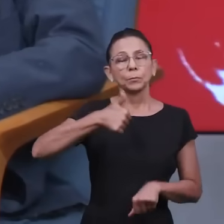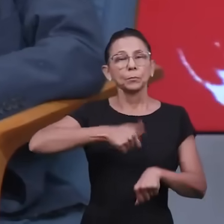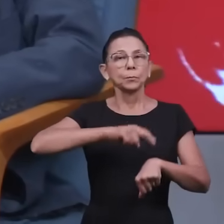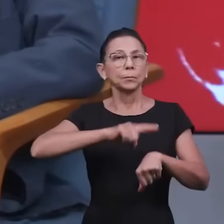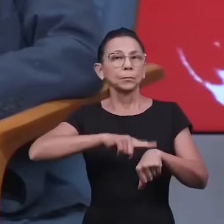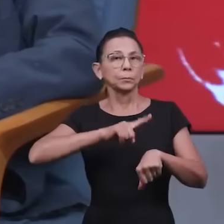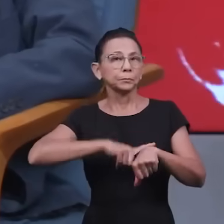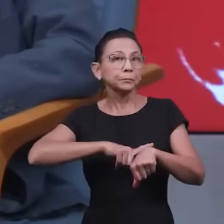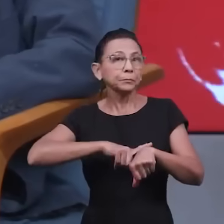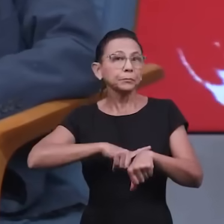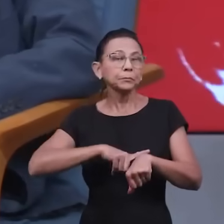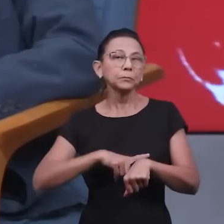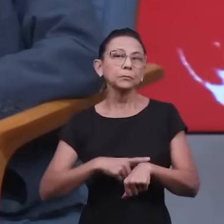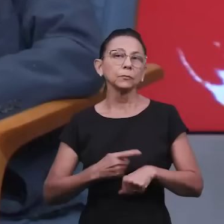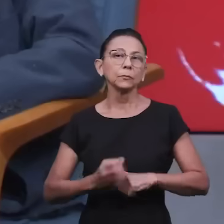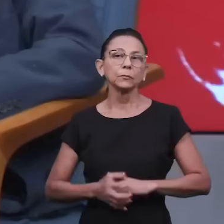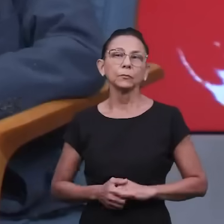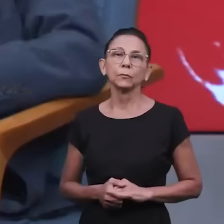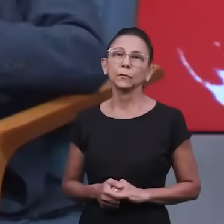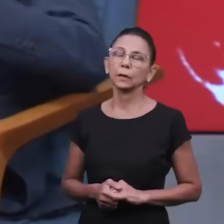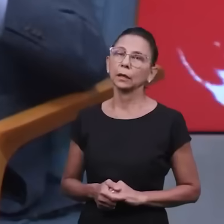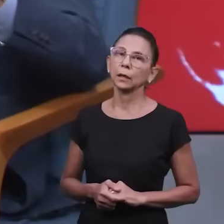é o momento